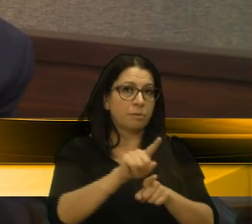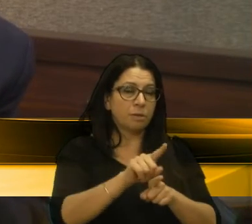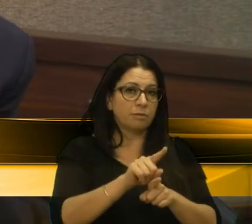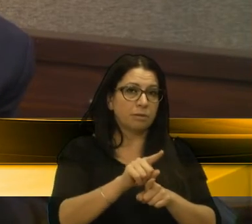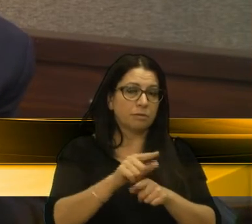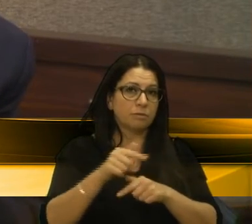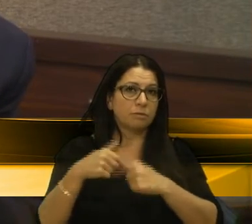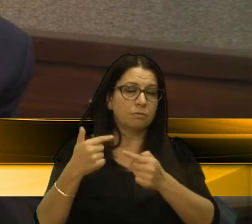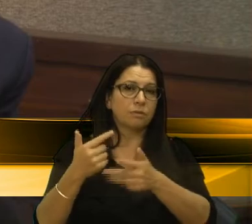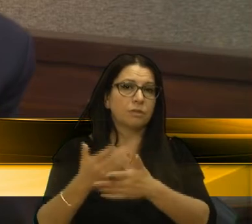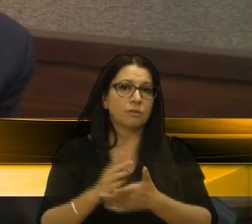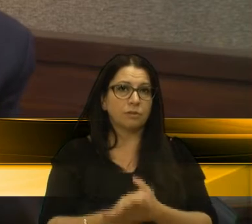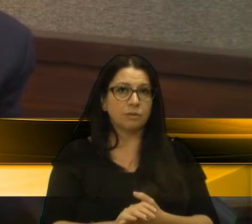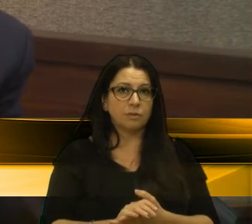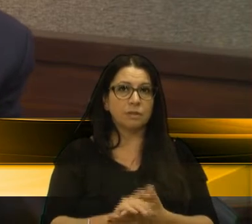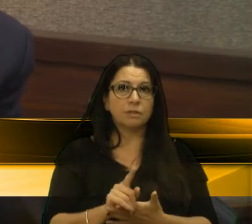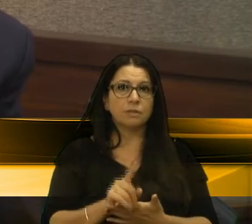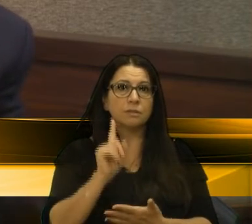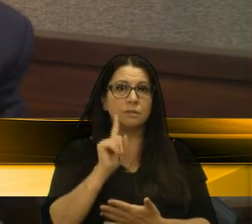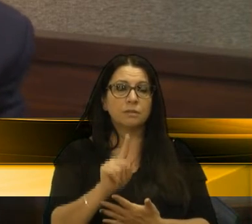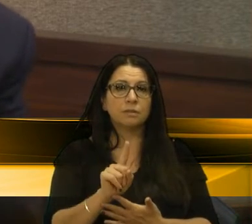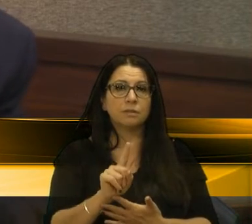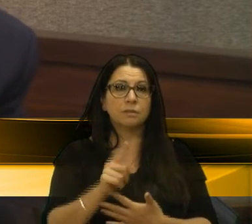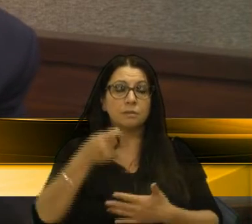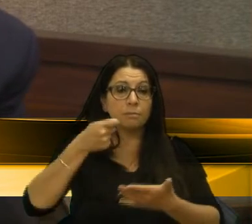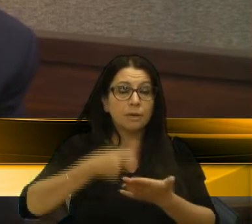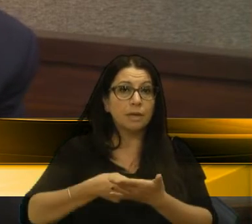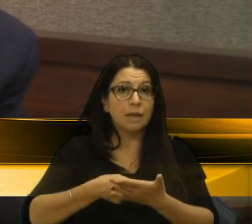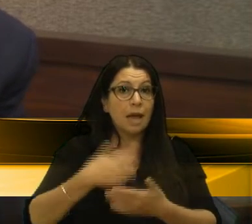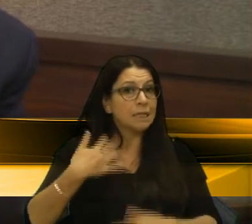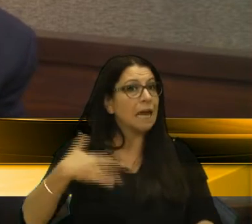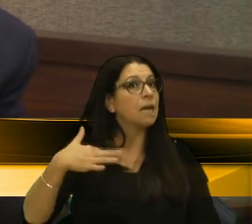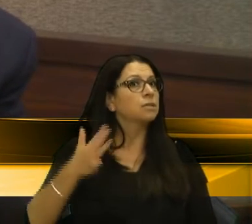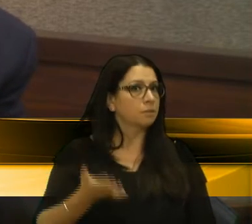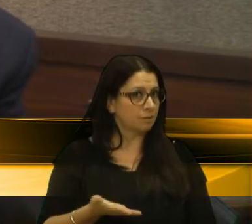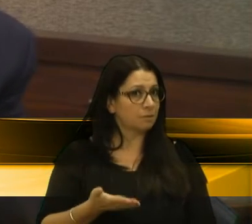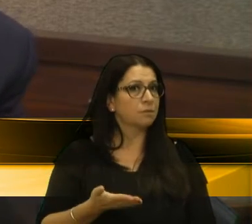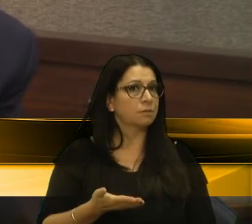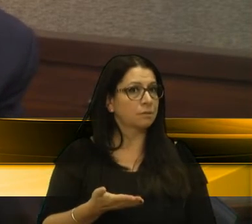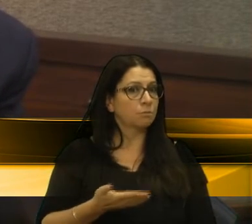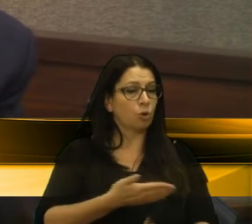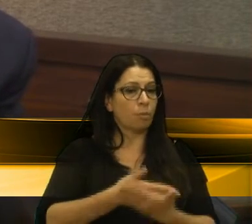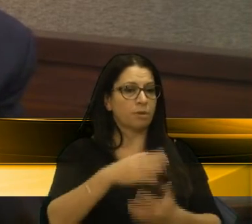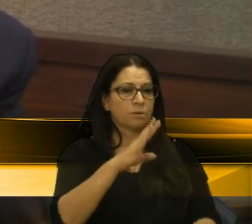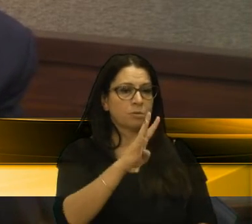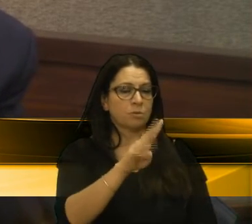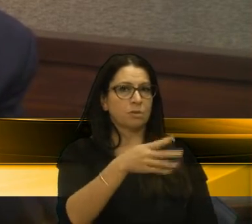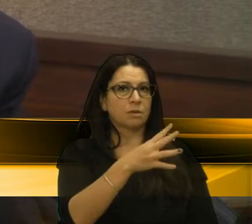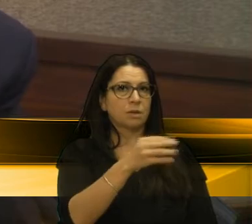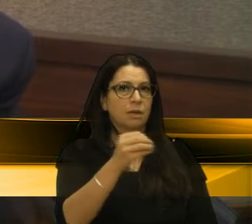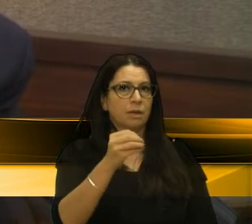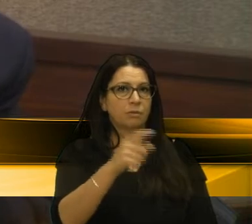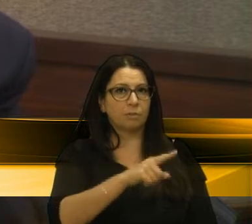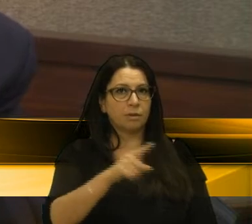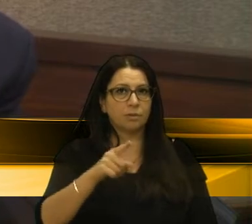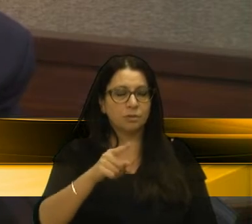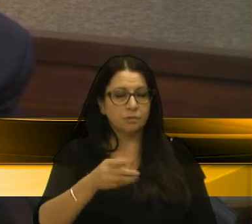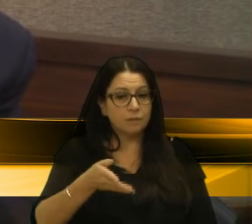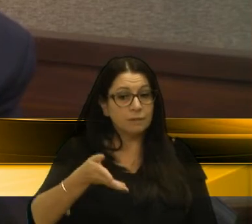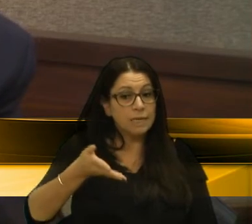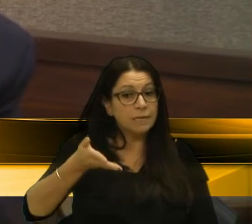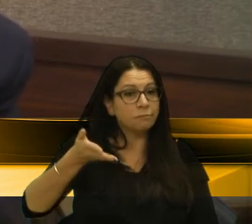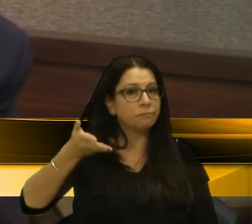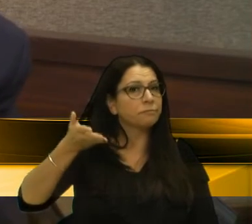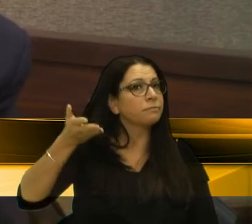livrar disso aí, e nós vamos pagar muito caro, porque ele começa com R$ 4,40 e ali adiante a gente sabe como é que vem